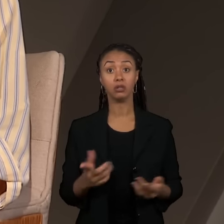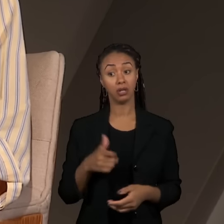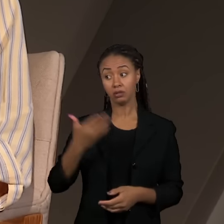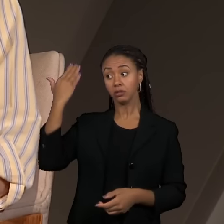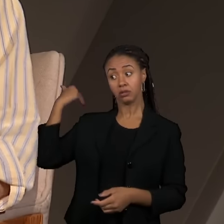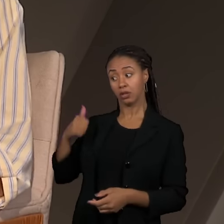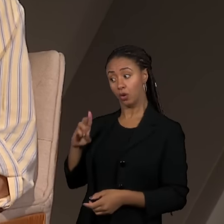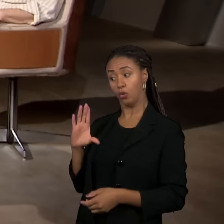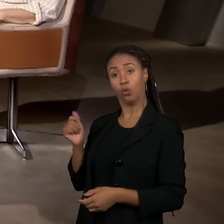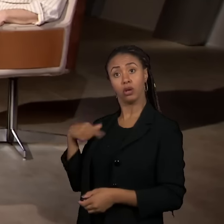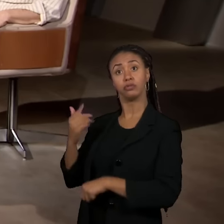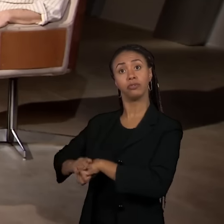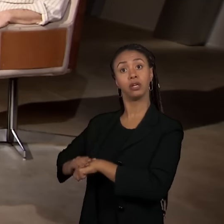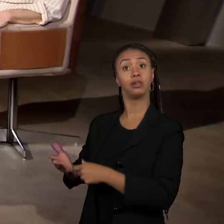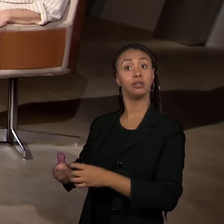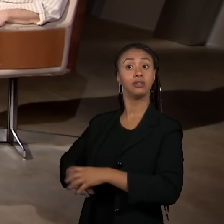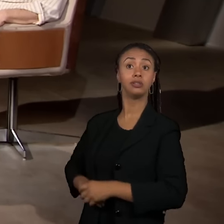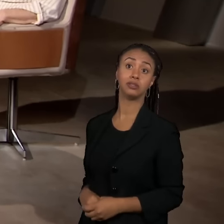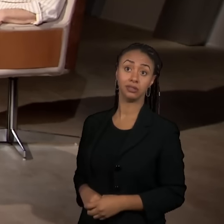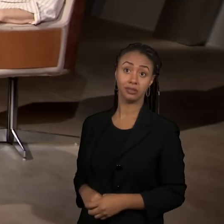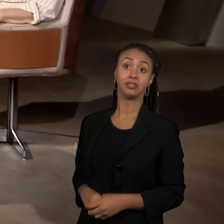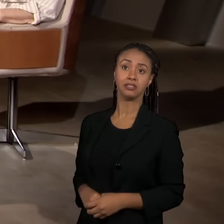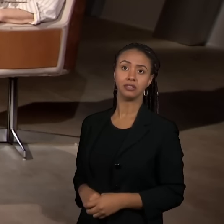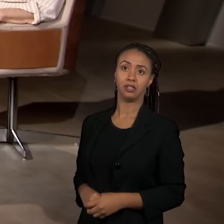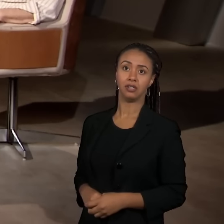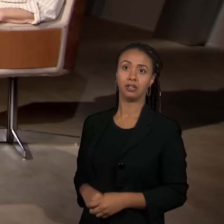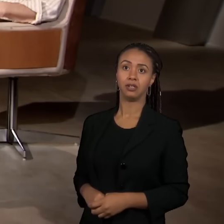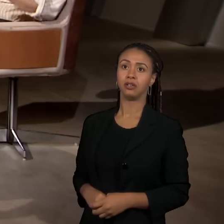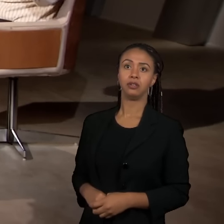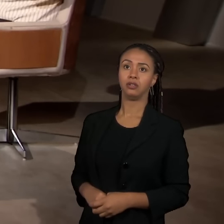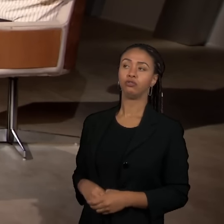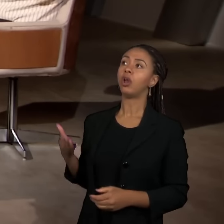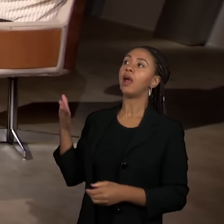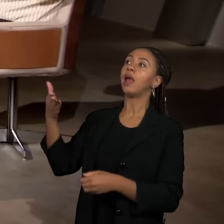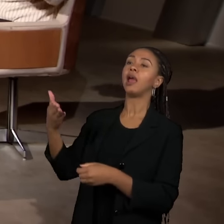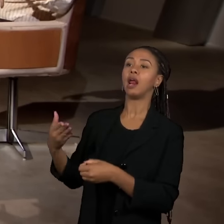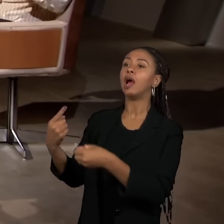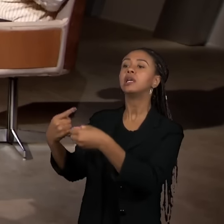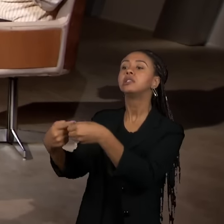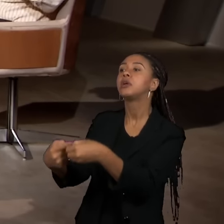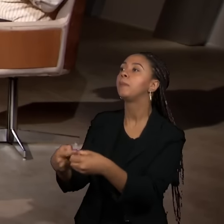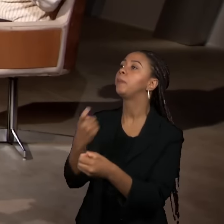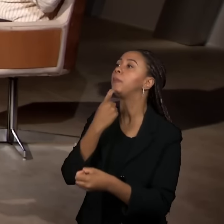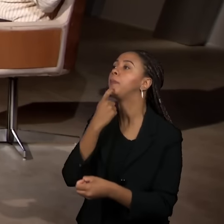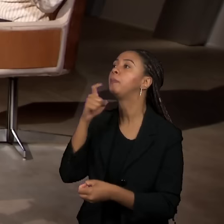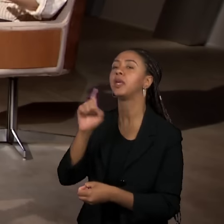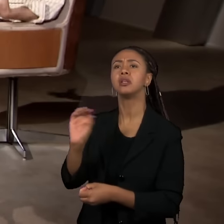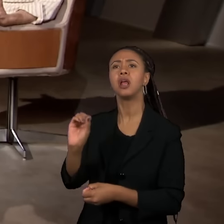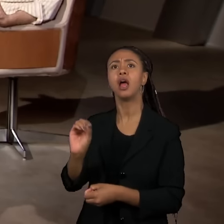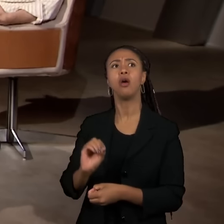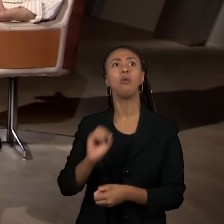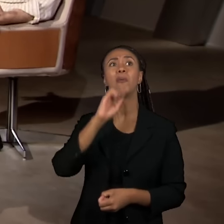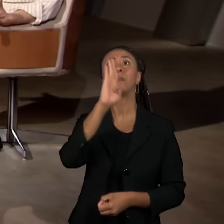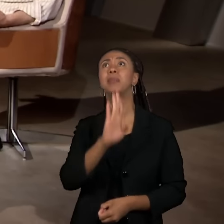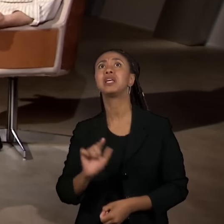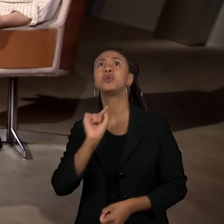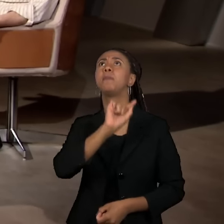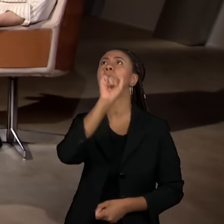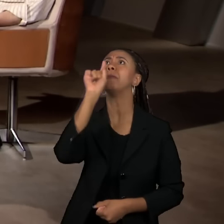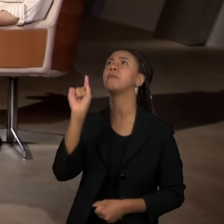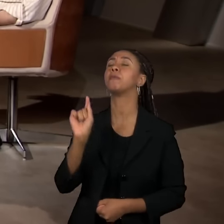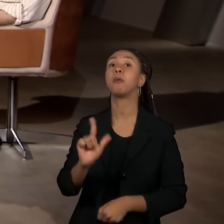com UCA e não foi Campinas não foi nada foi o Brasil inteiro trabalhando com ucas Universidade est trabalhando todo mundo